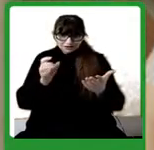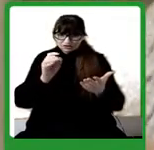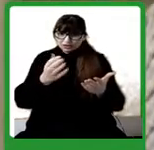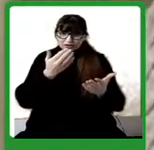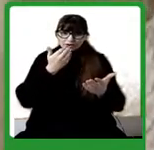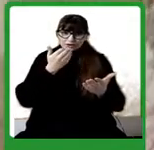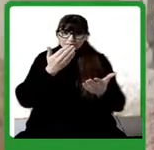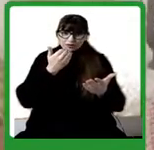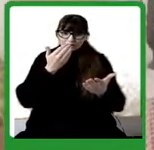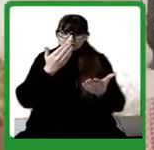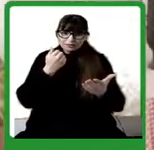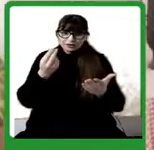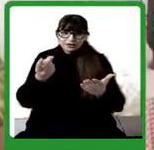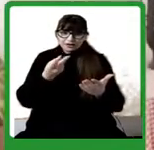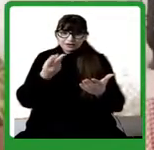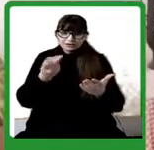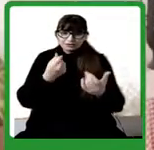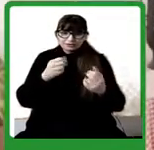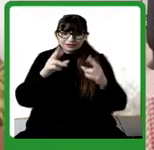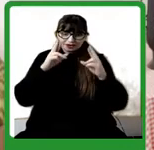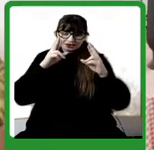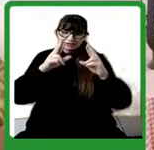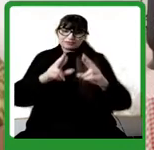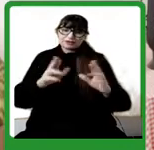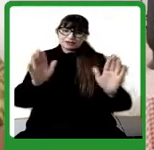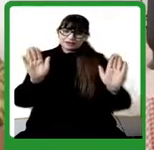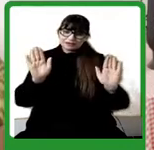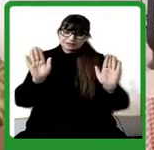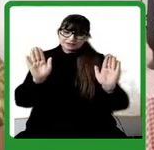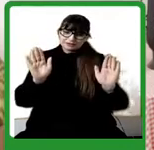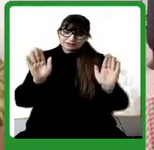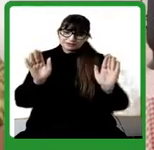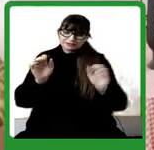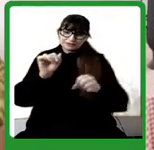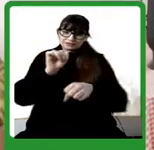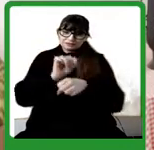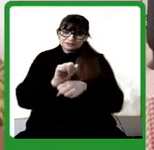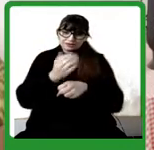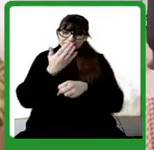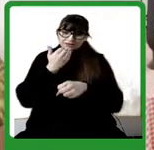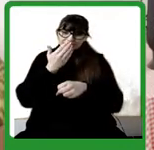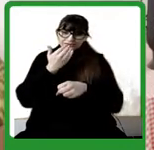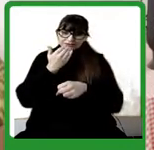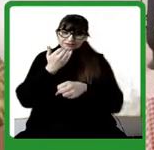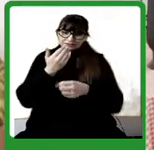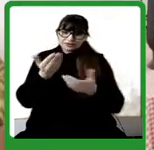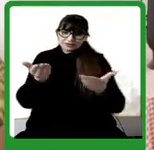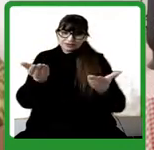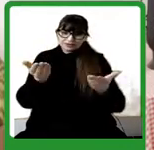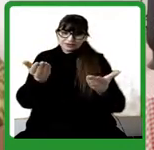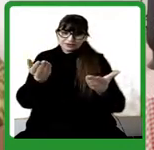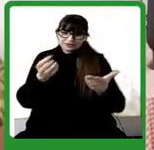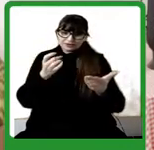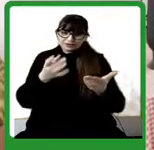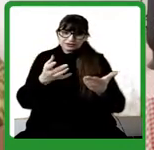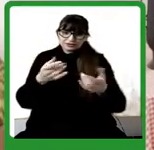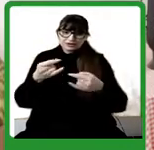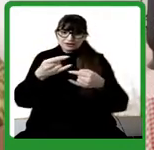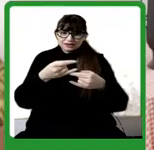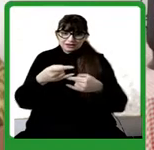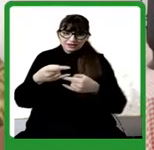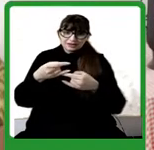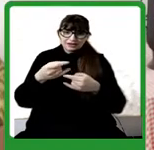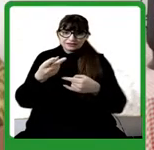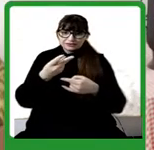pessoal, vamos se respeitar aqui, ó. Vamos te dar o santo do respeito. Sério? Virou o quê? Isso aqui virou bagunça? Uma live é